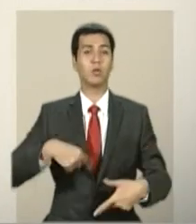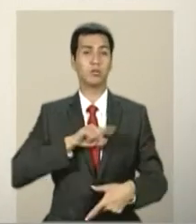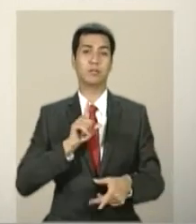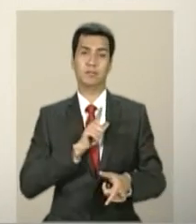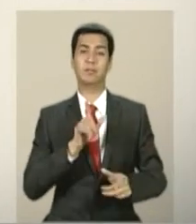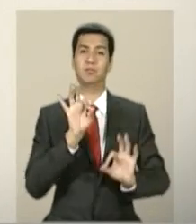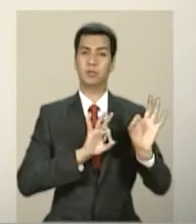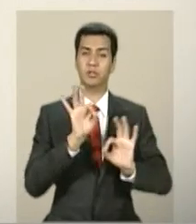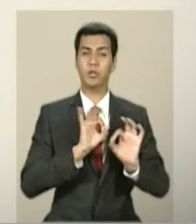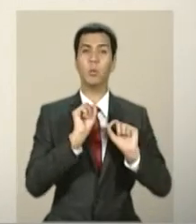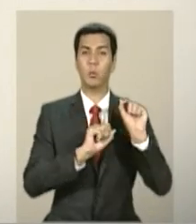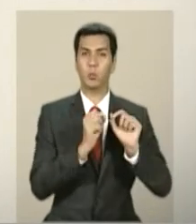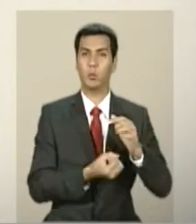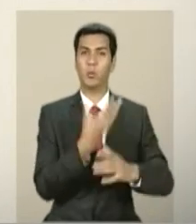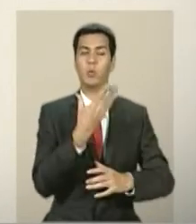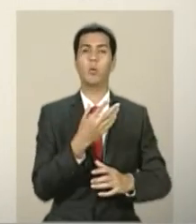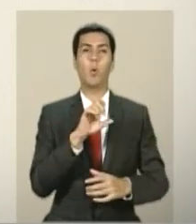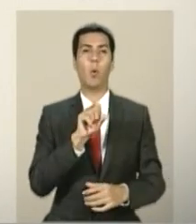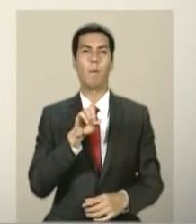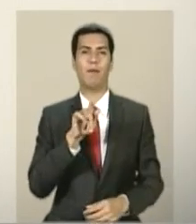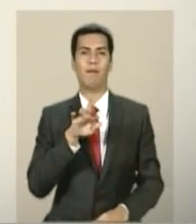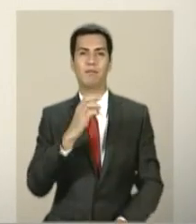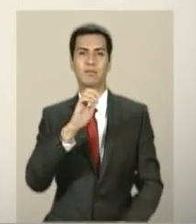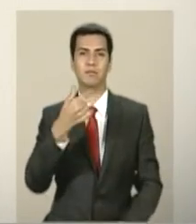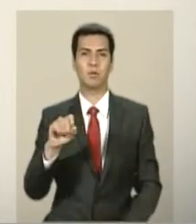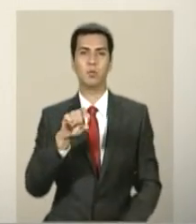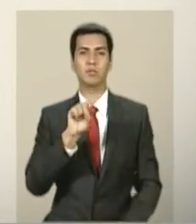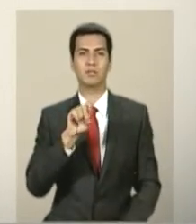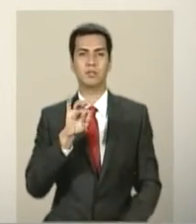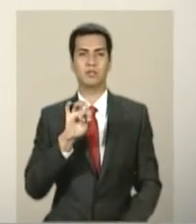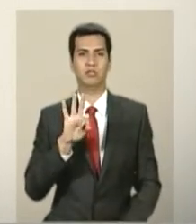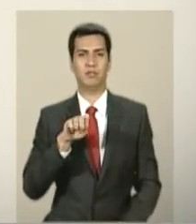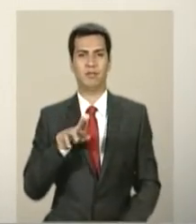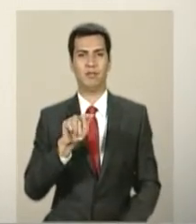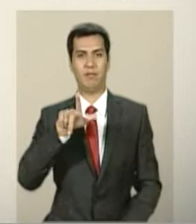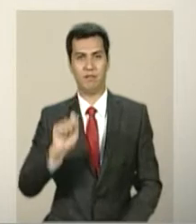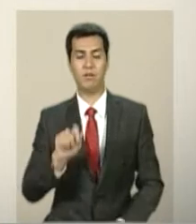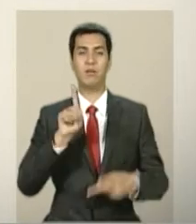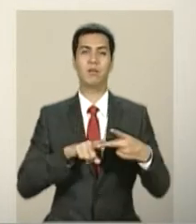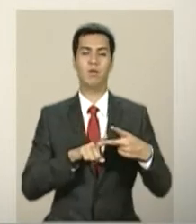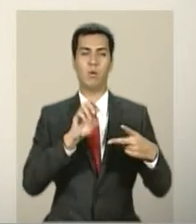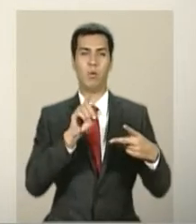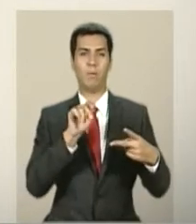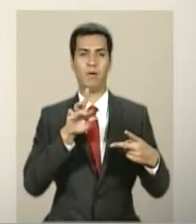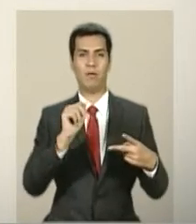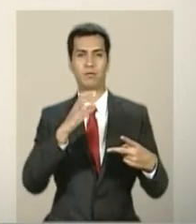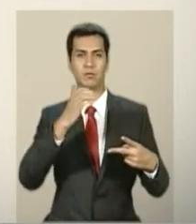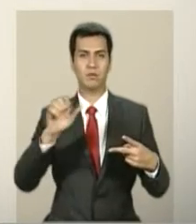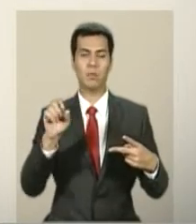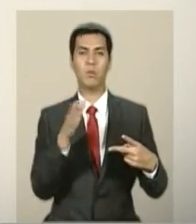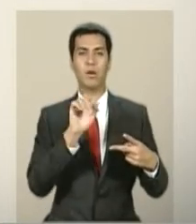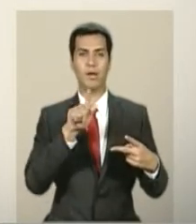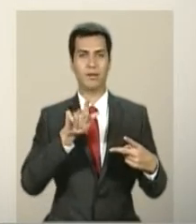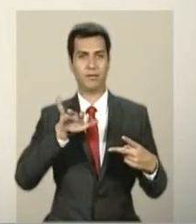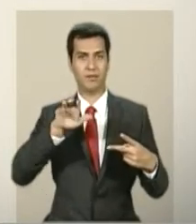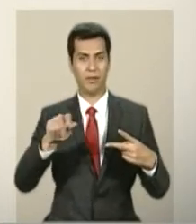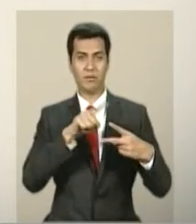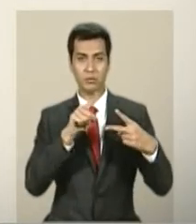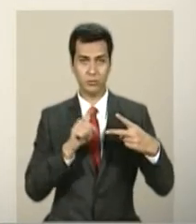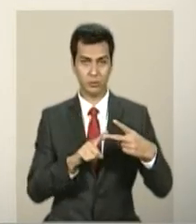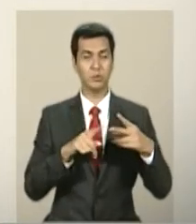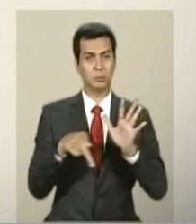sentinela liderada pela polícia federal e a operação águia pelas Forças Armadas já foram o templo